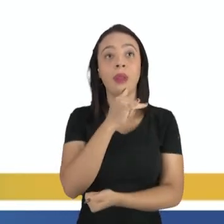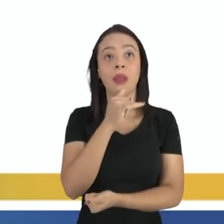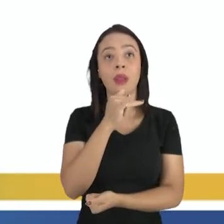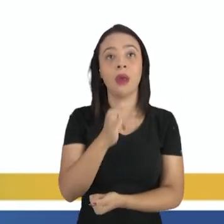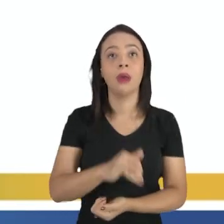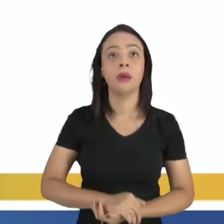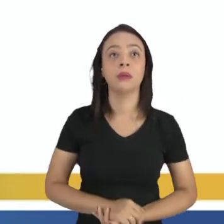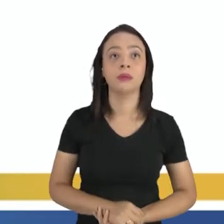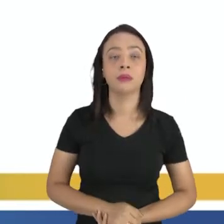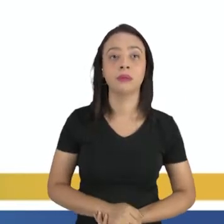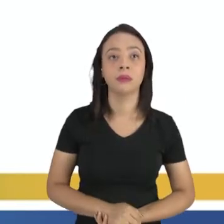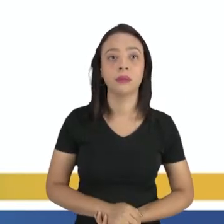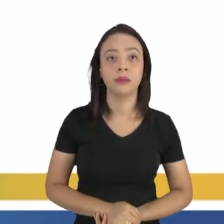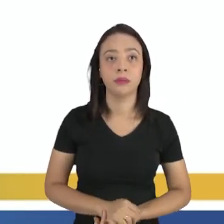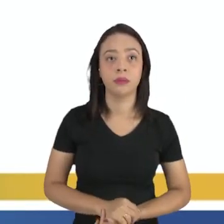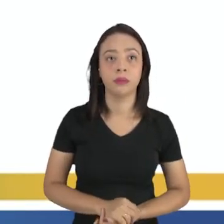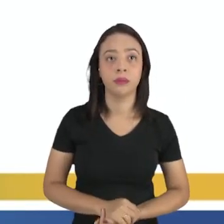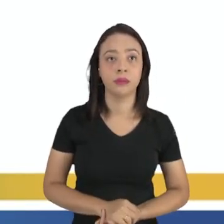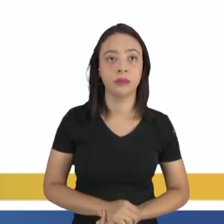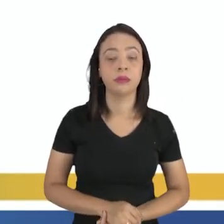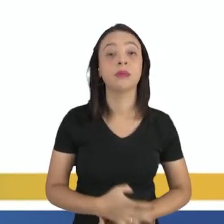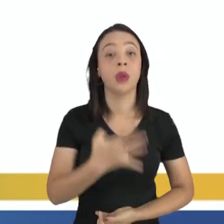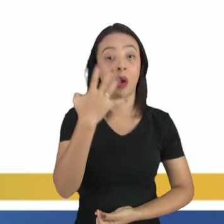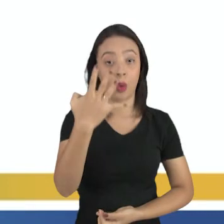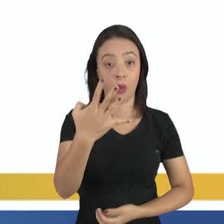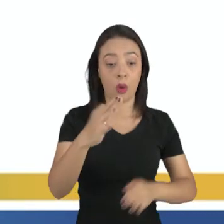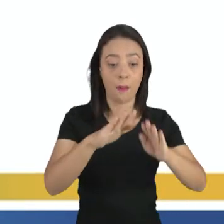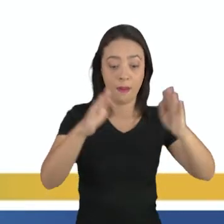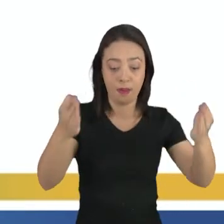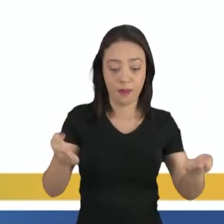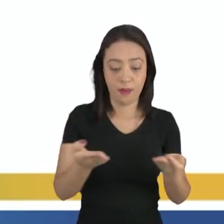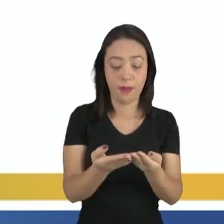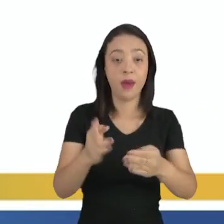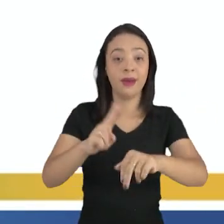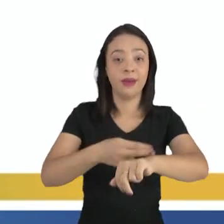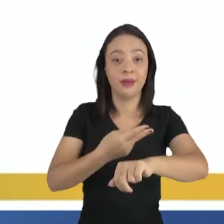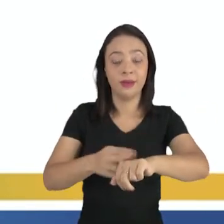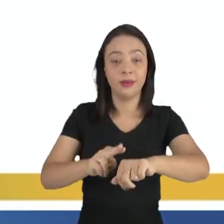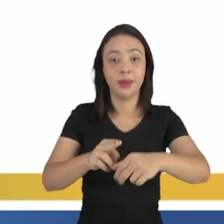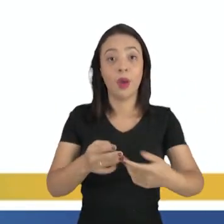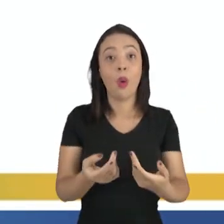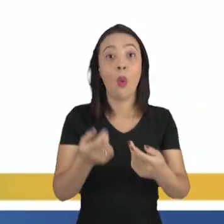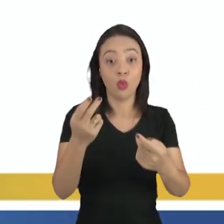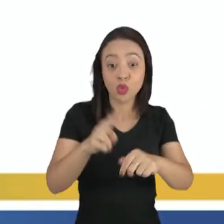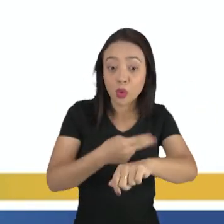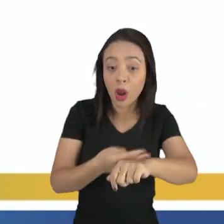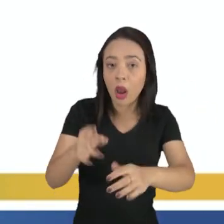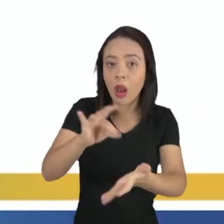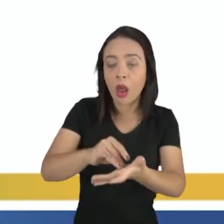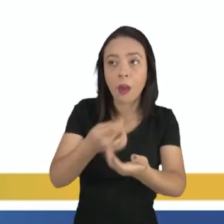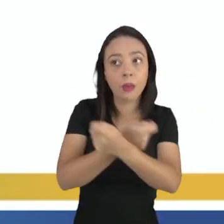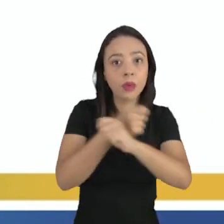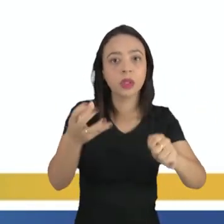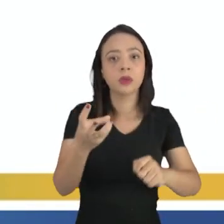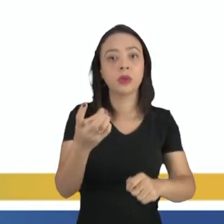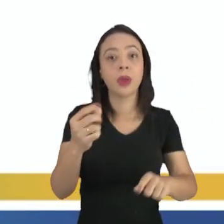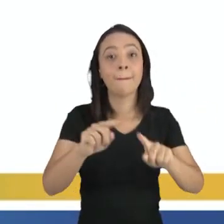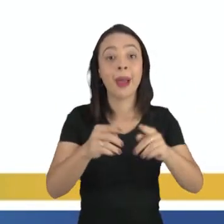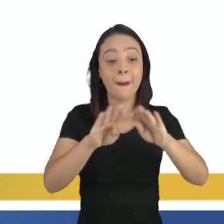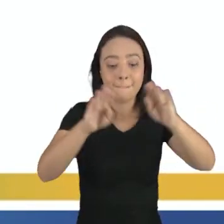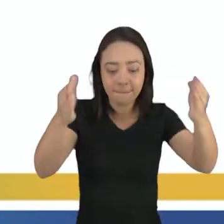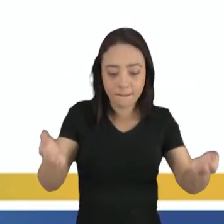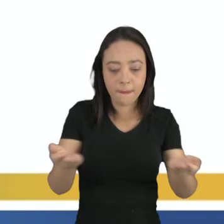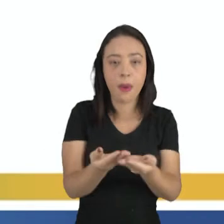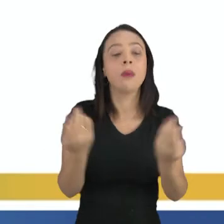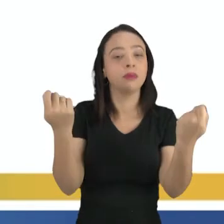4 bars of chocolate, 4 barras de chocolate. Então, apesar do chocolate ser incontável, mas a barra pode ser